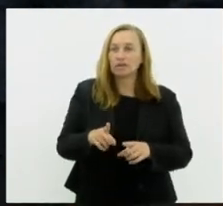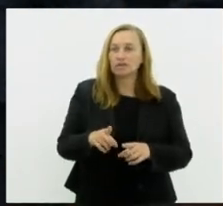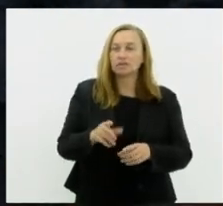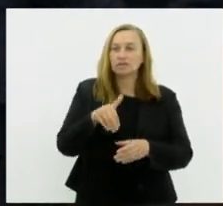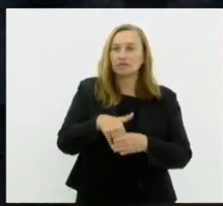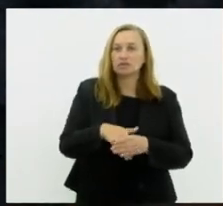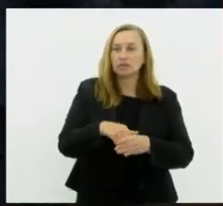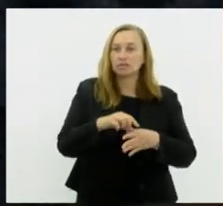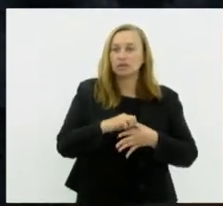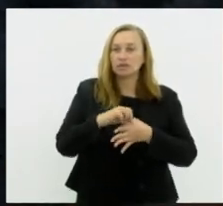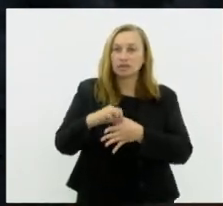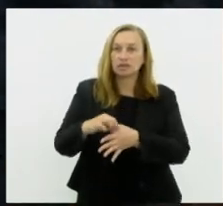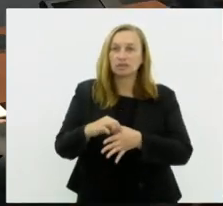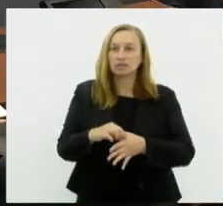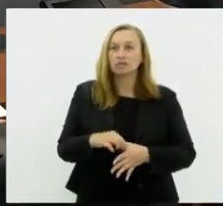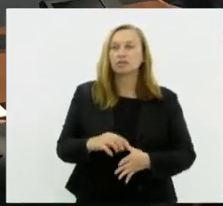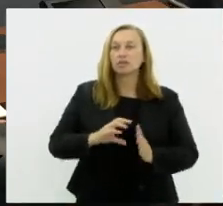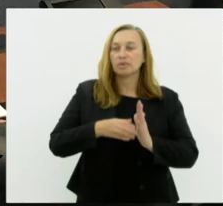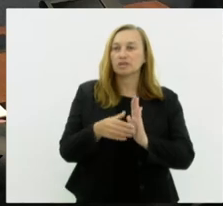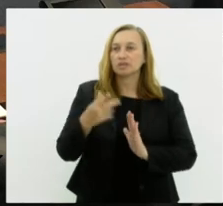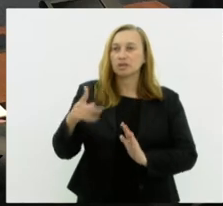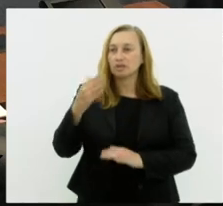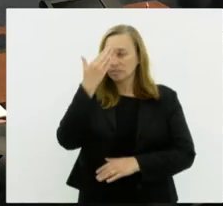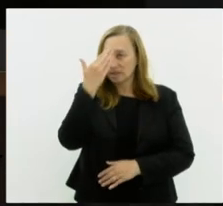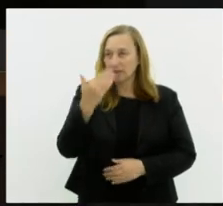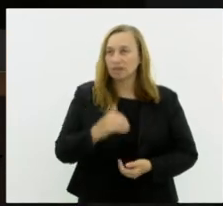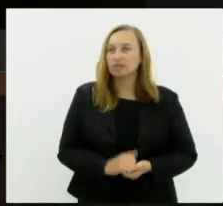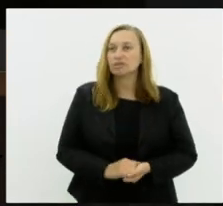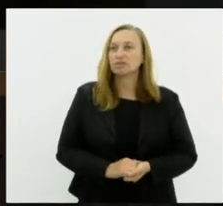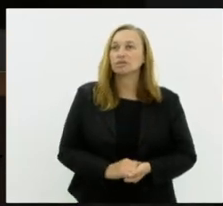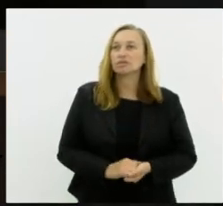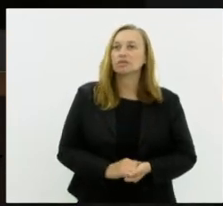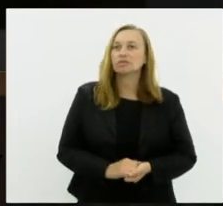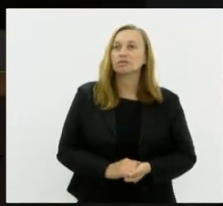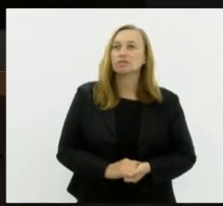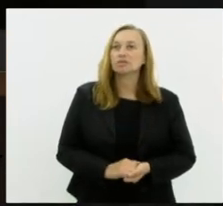liderança do partido. Ah, obrigada. Pode então